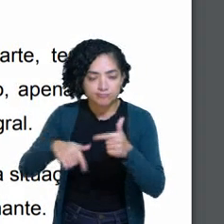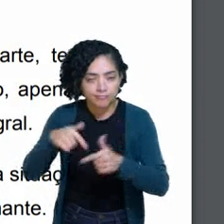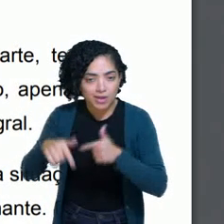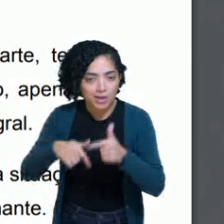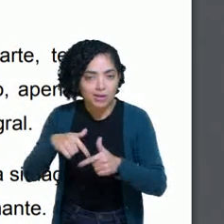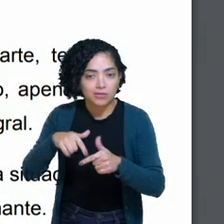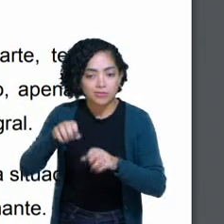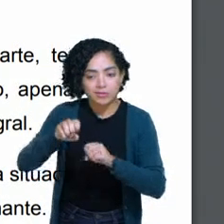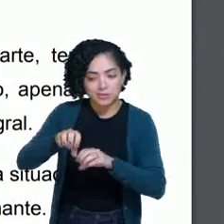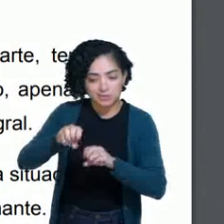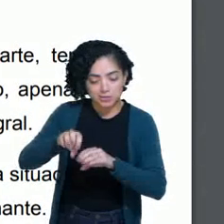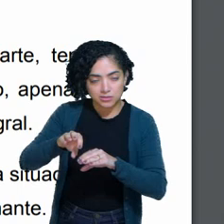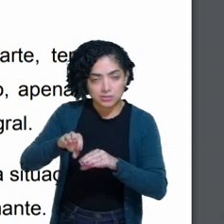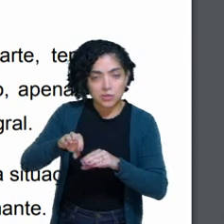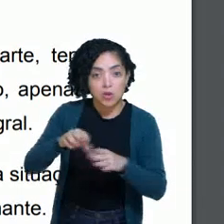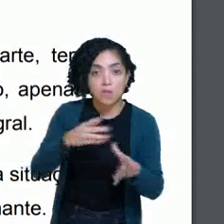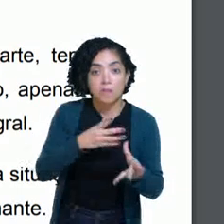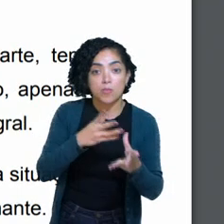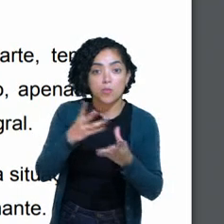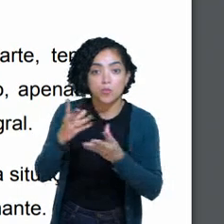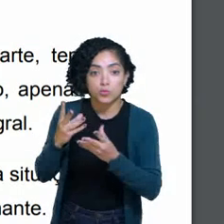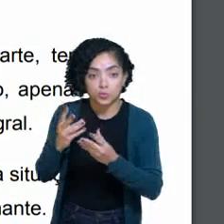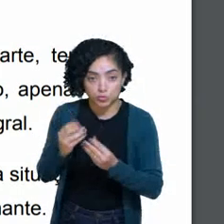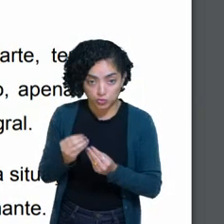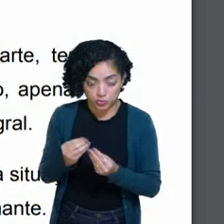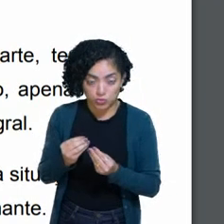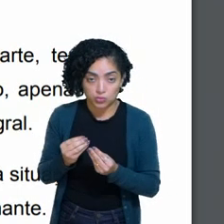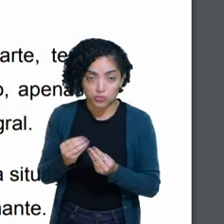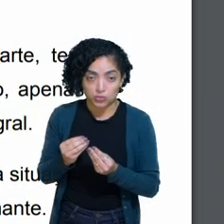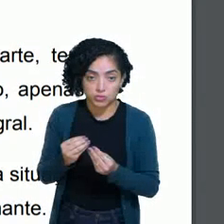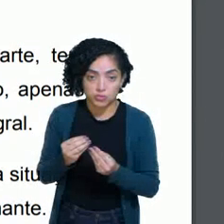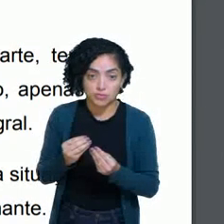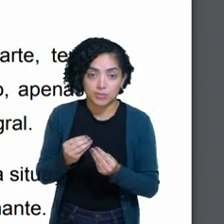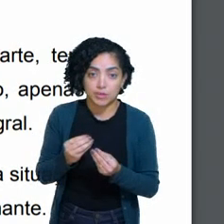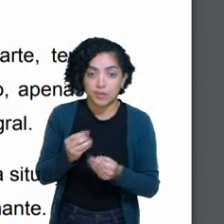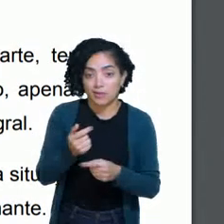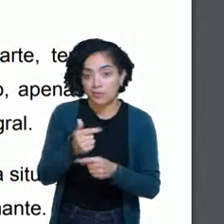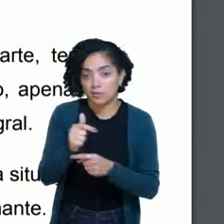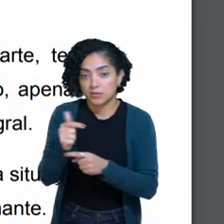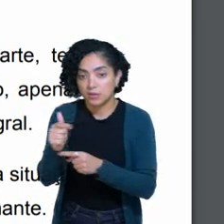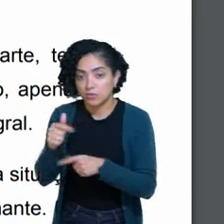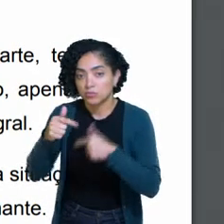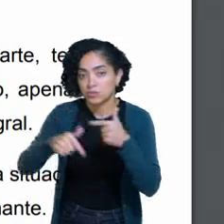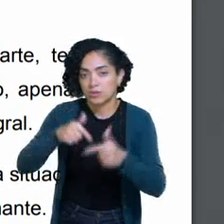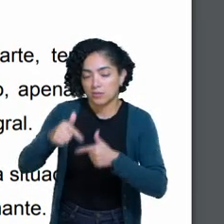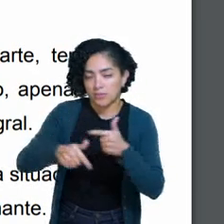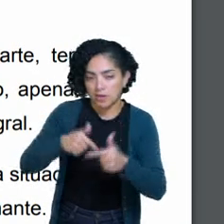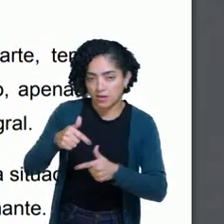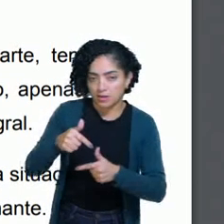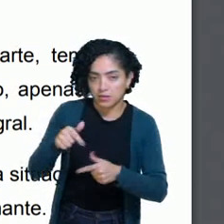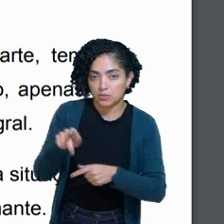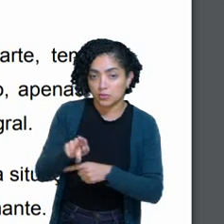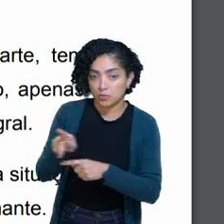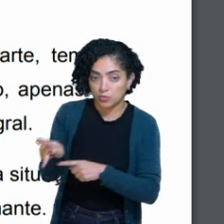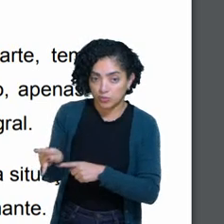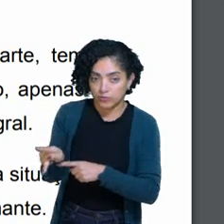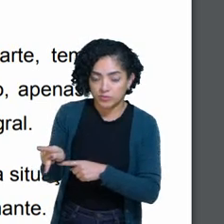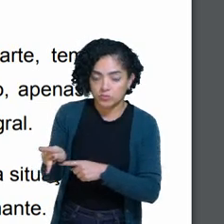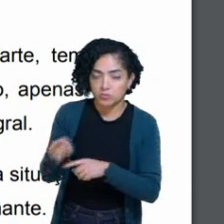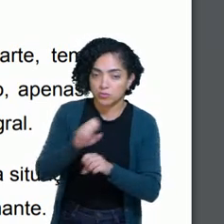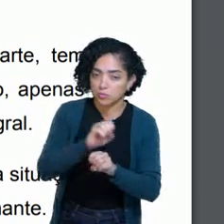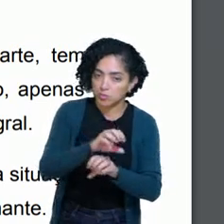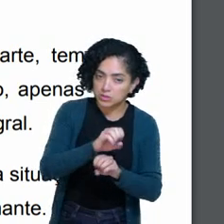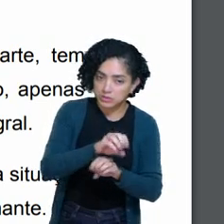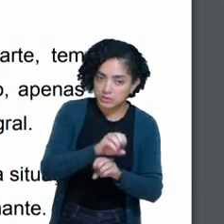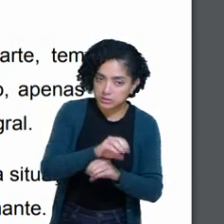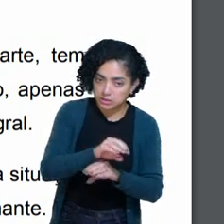muitos em síntese não exercem a docência ademais